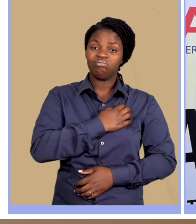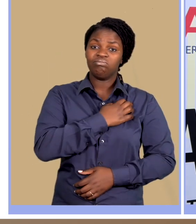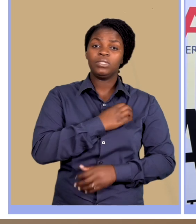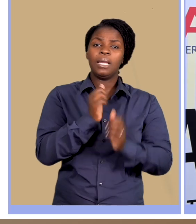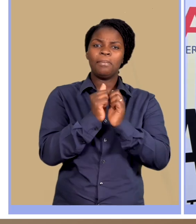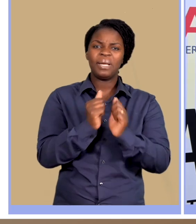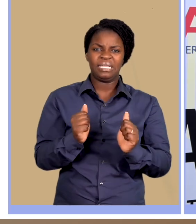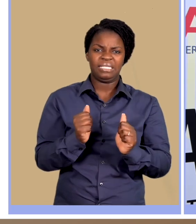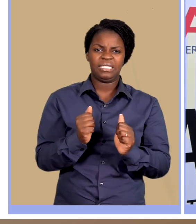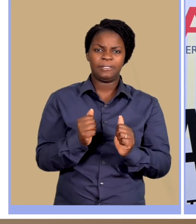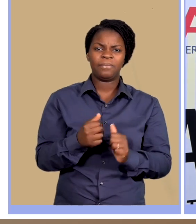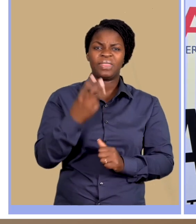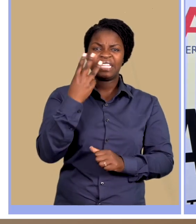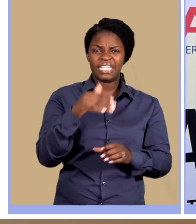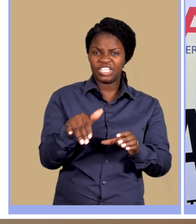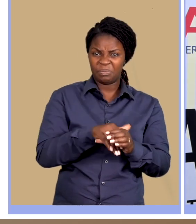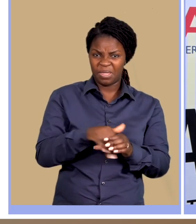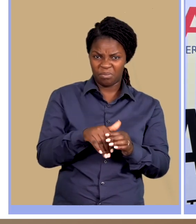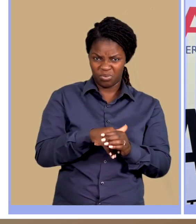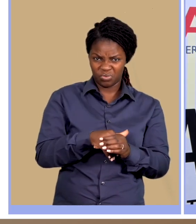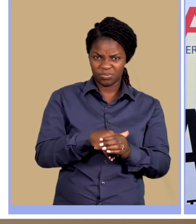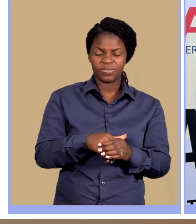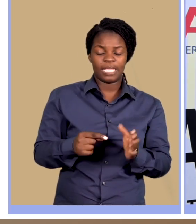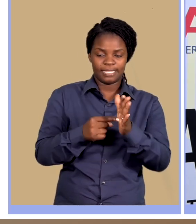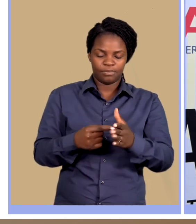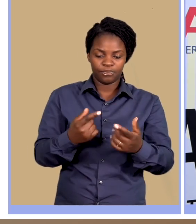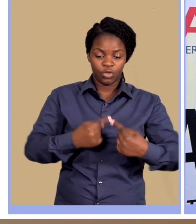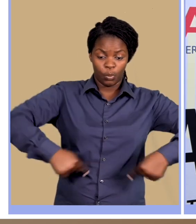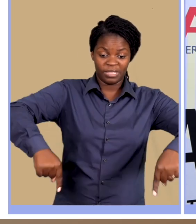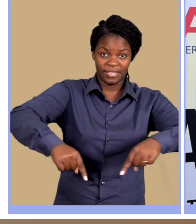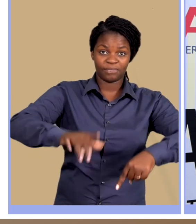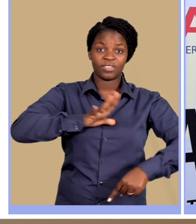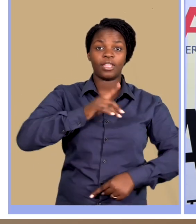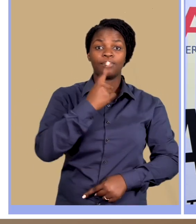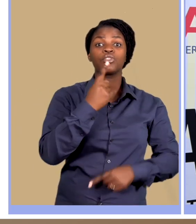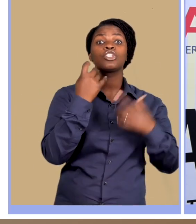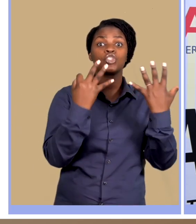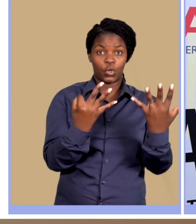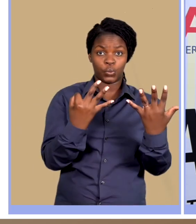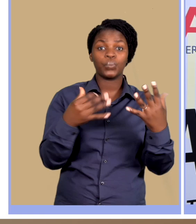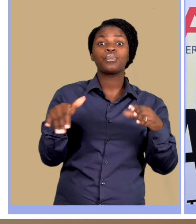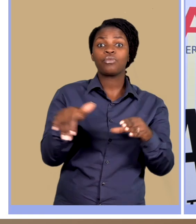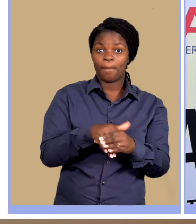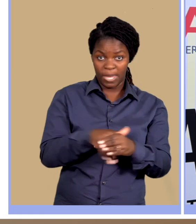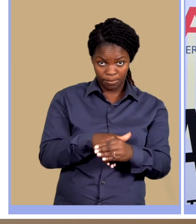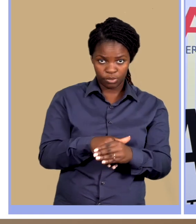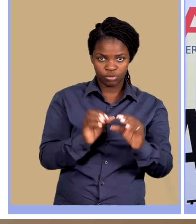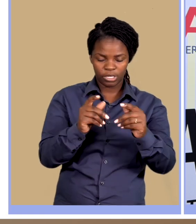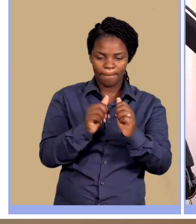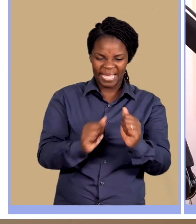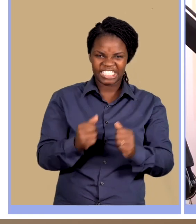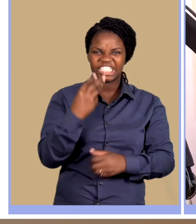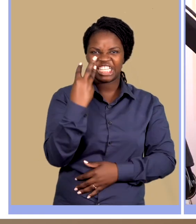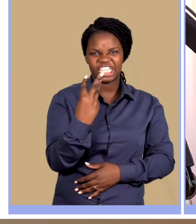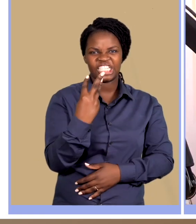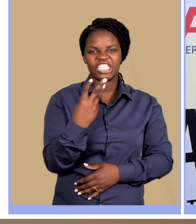membros dos 18 que fazem parte desses comitês ainda é um caminho, quer dizer, é um passo praticamente,